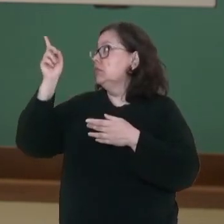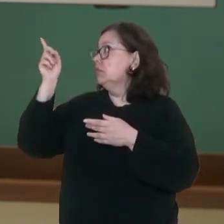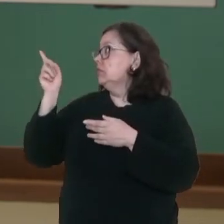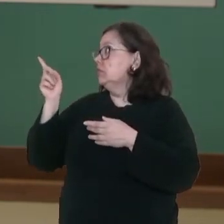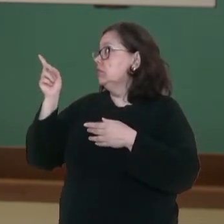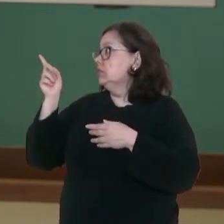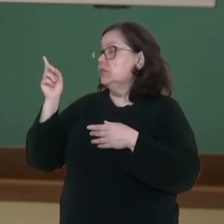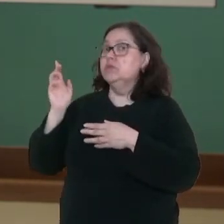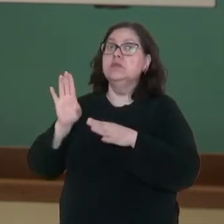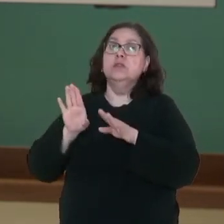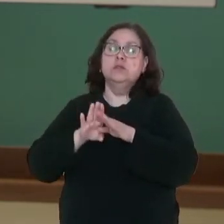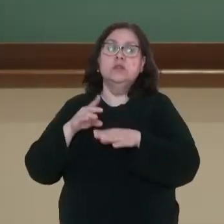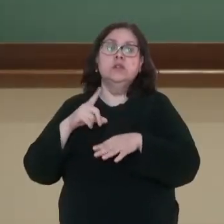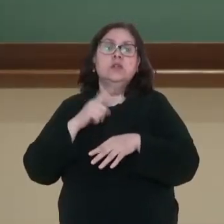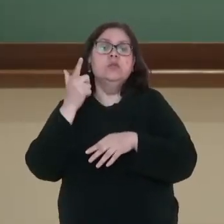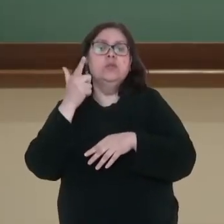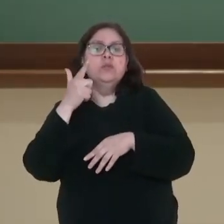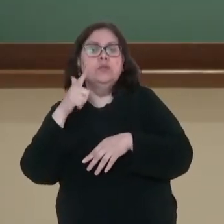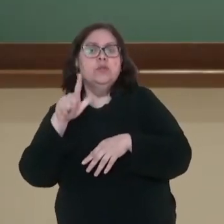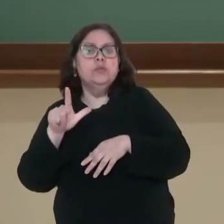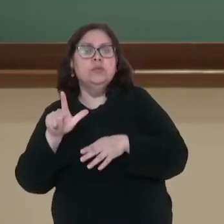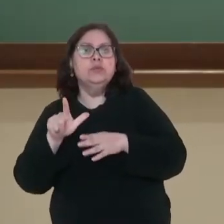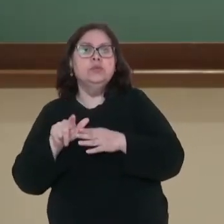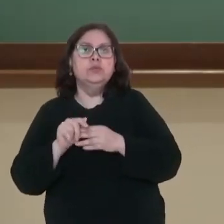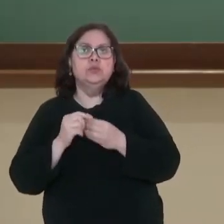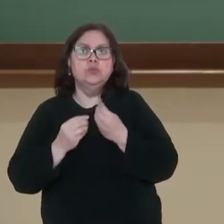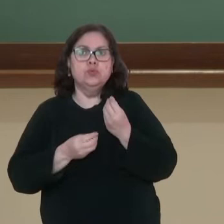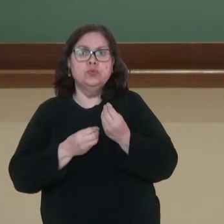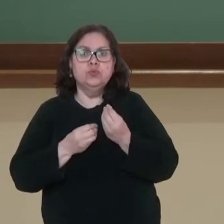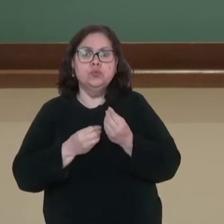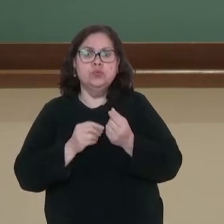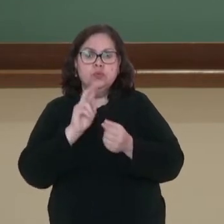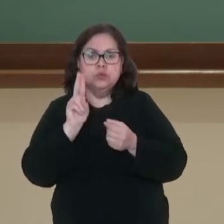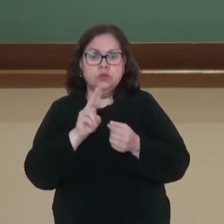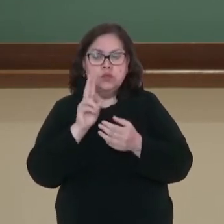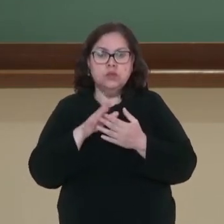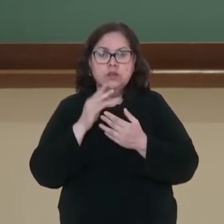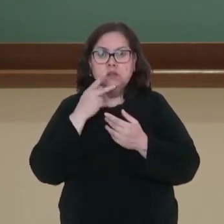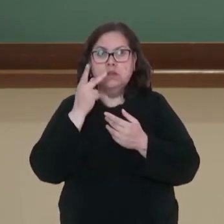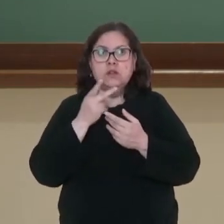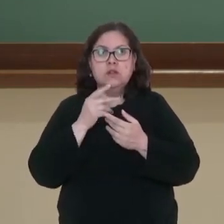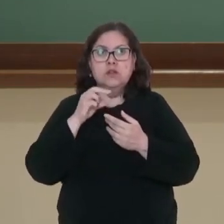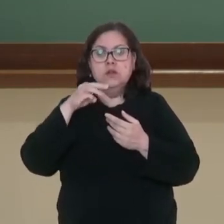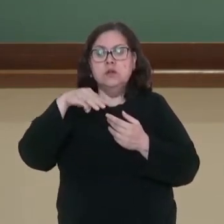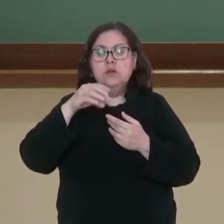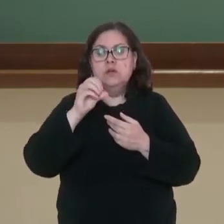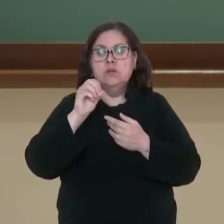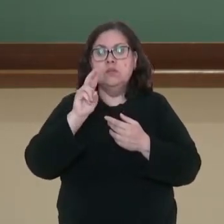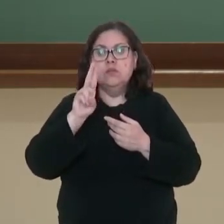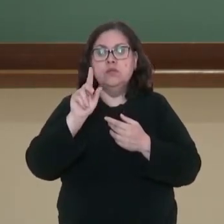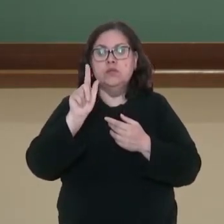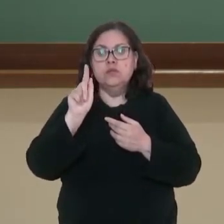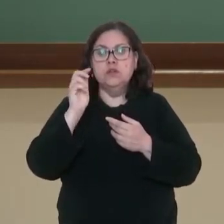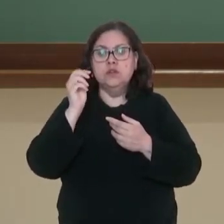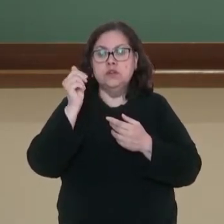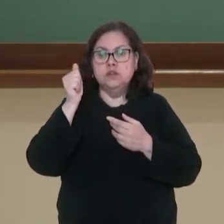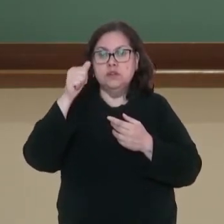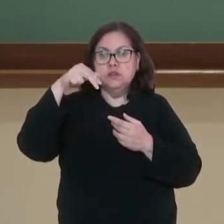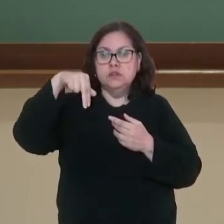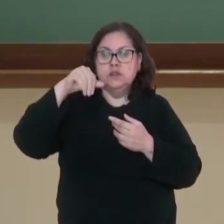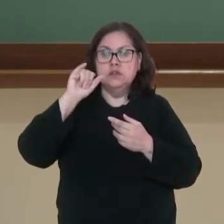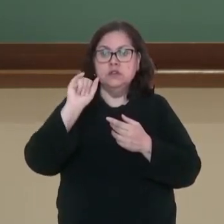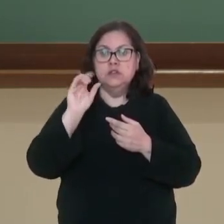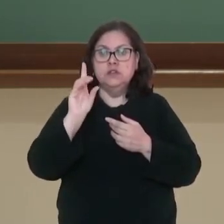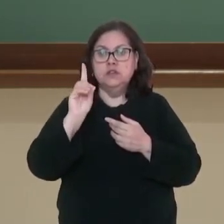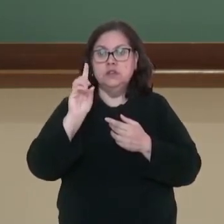centimorgan. E também temos uma outra unidade que a gente vai chamar de morganídeo, tá? Então, qualquer uma